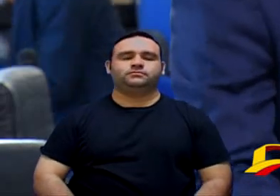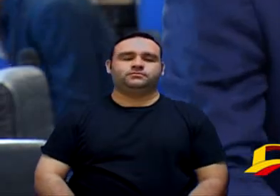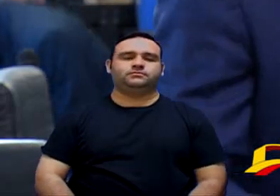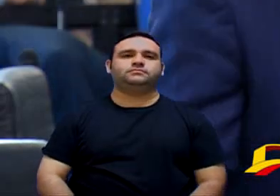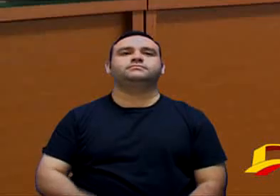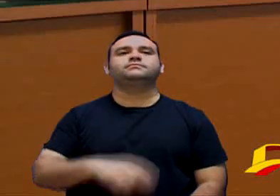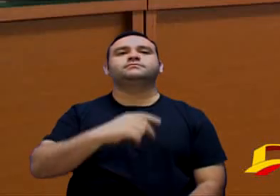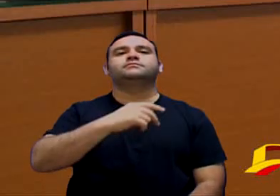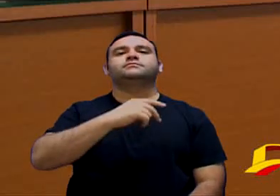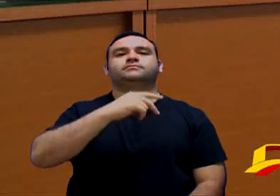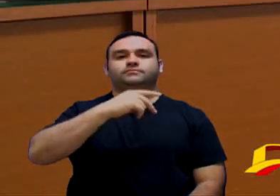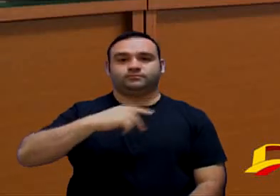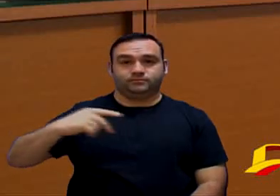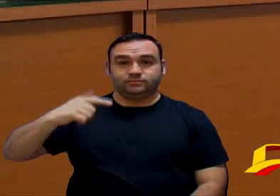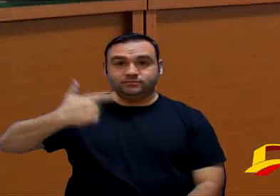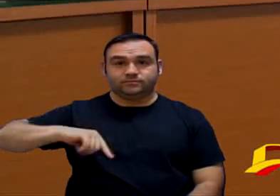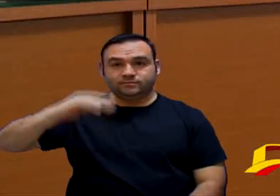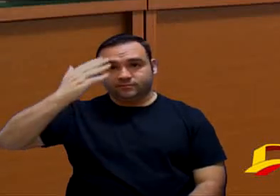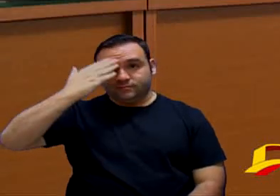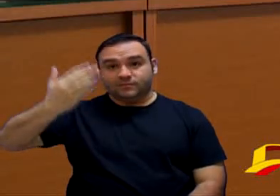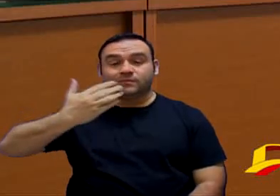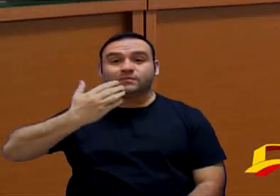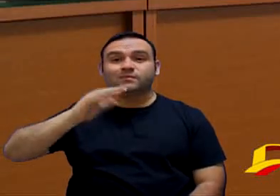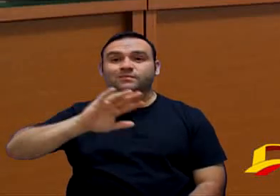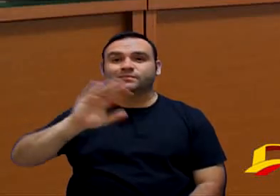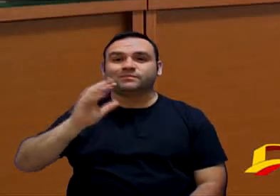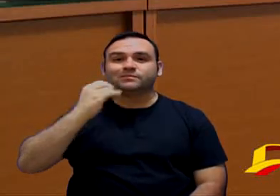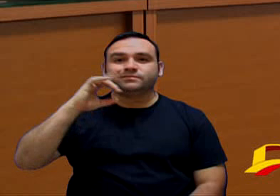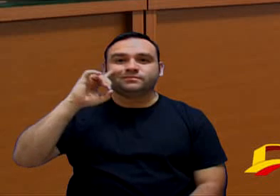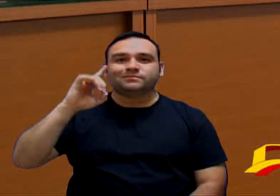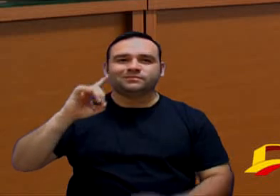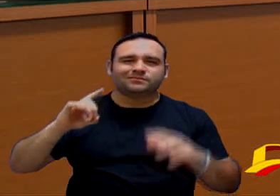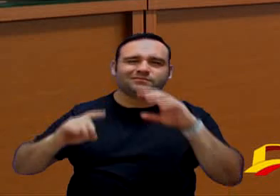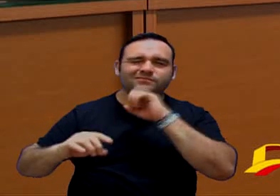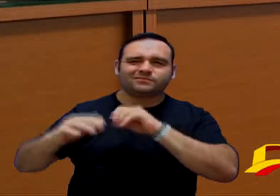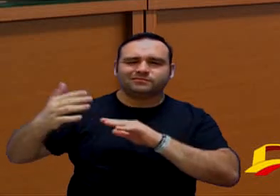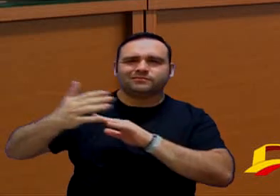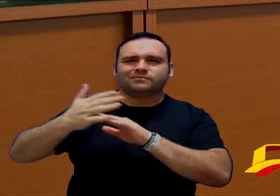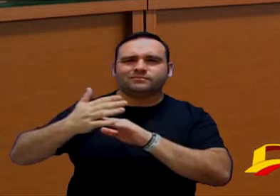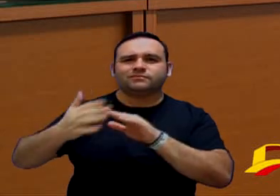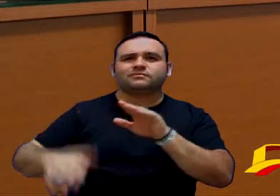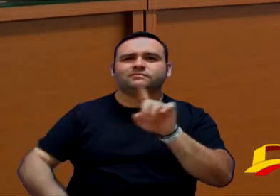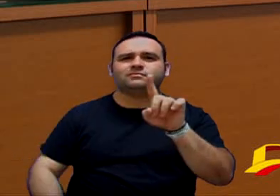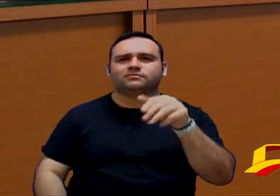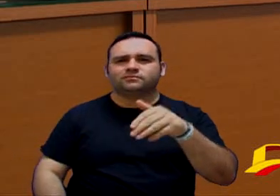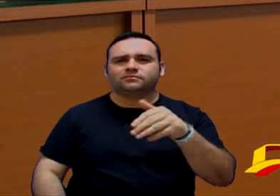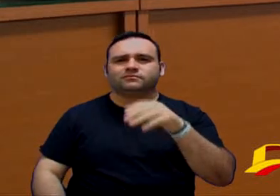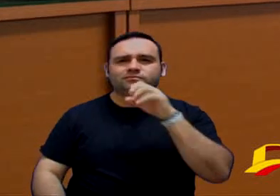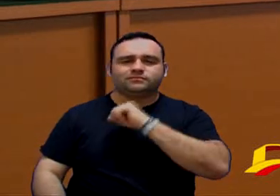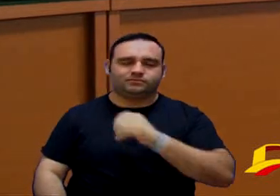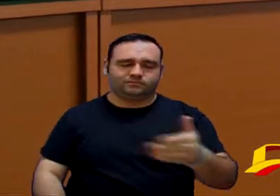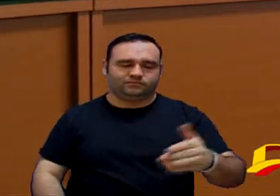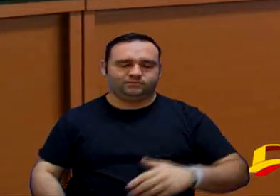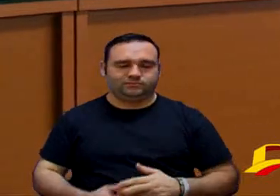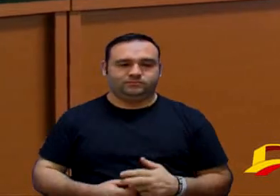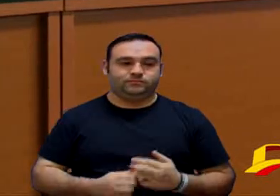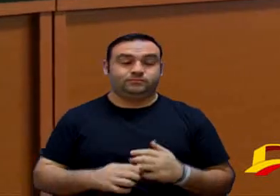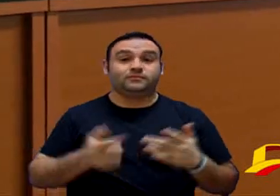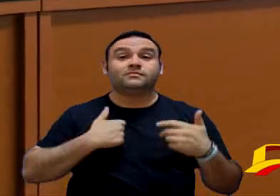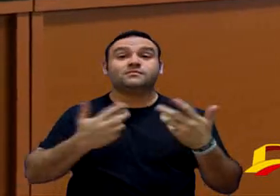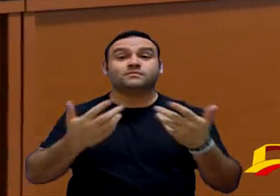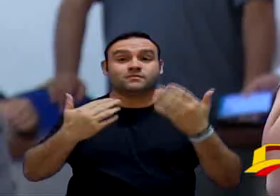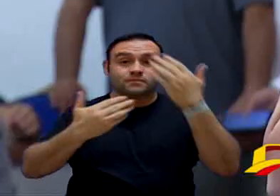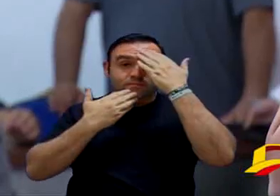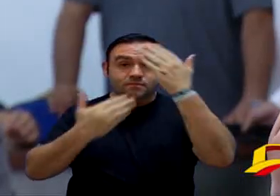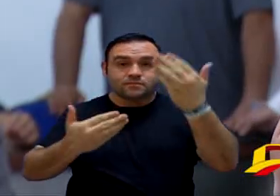Presidente obrigado Mais uma vez Bom dia rapidinho primeiramente desculpa gostaria